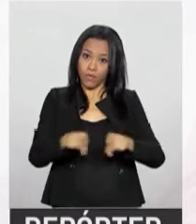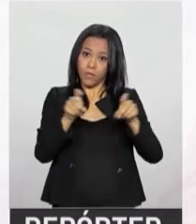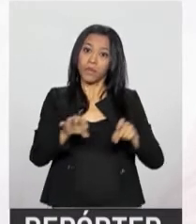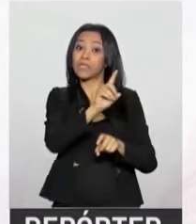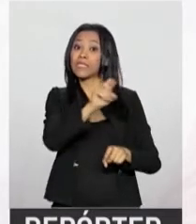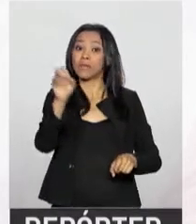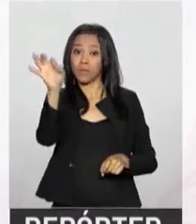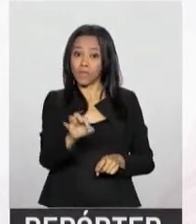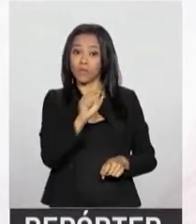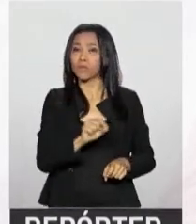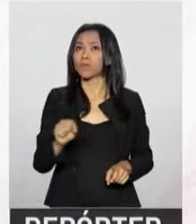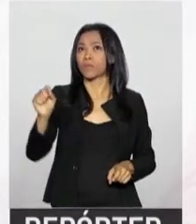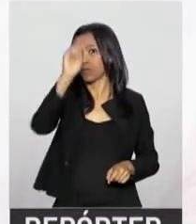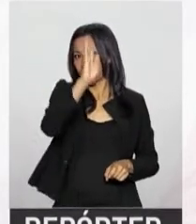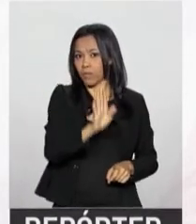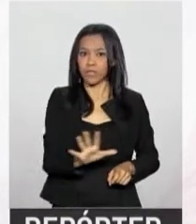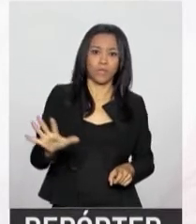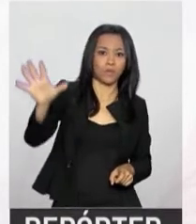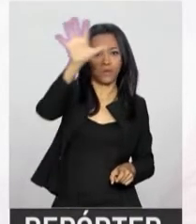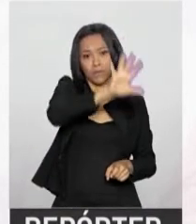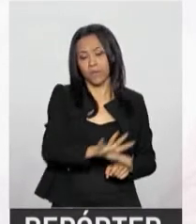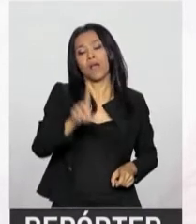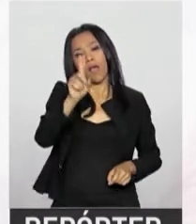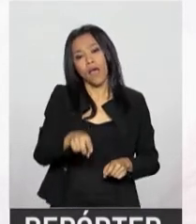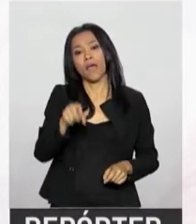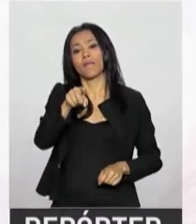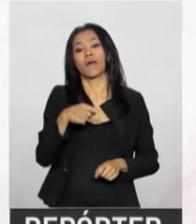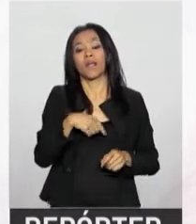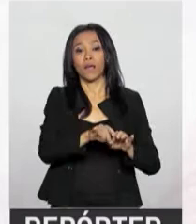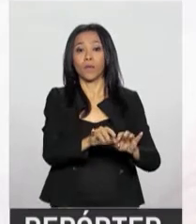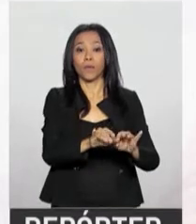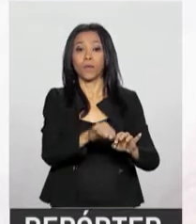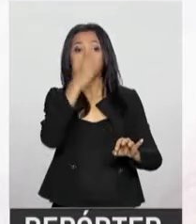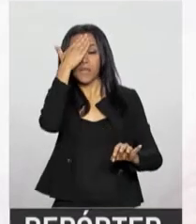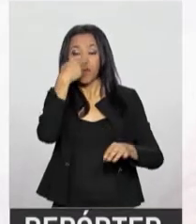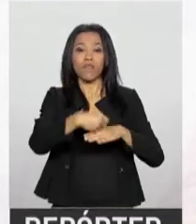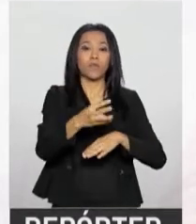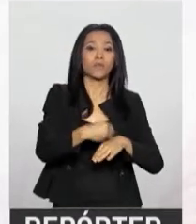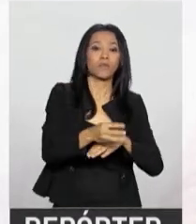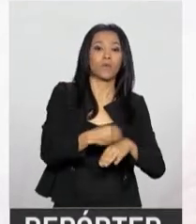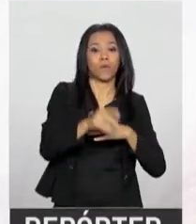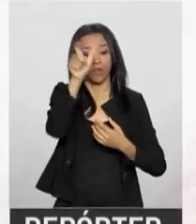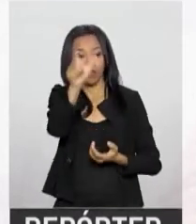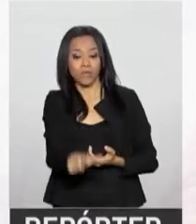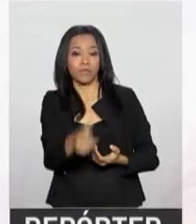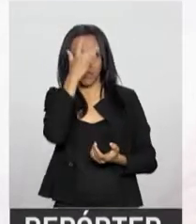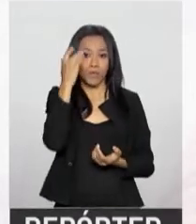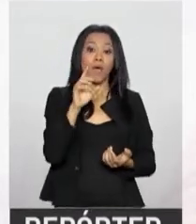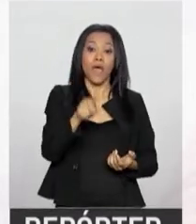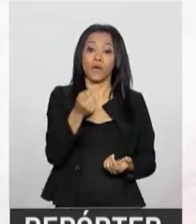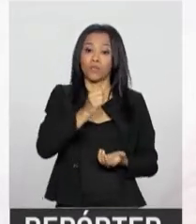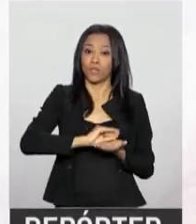o fim deste ano a idéia é garantir todos os serviços ligados ao prontuário eletrônico um investimento inicial é de um bilhão e meio